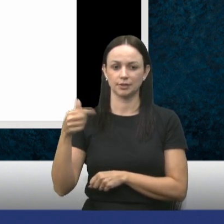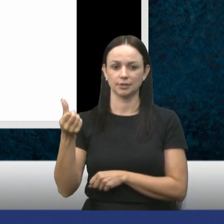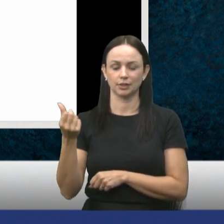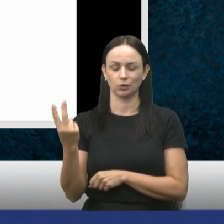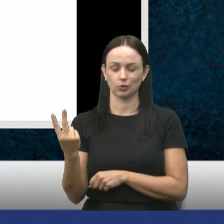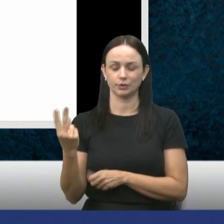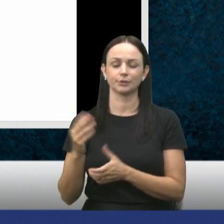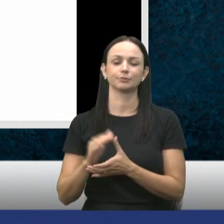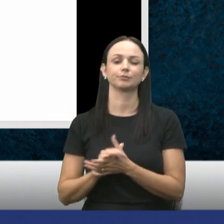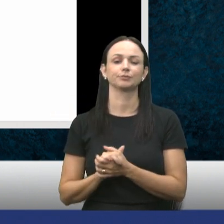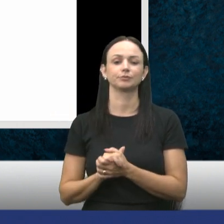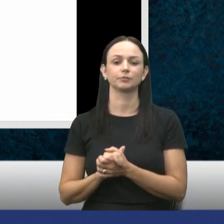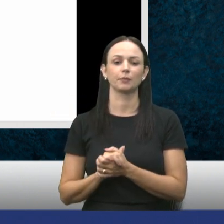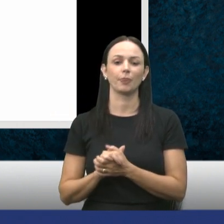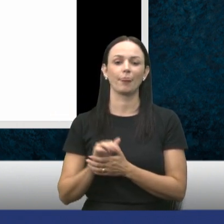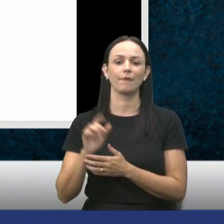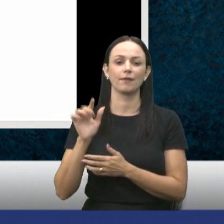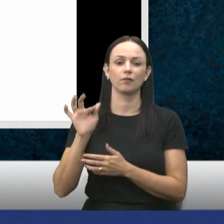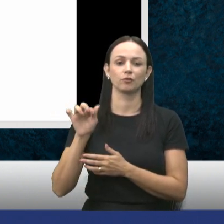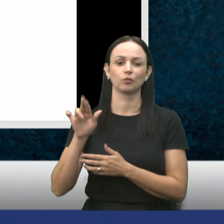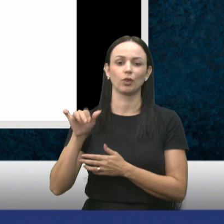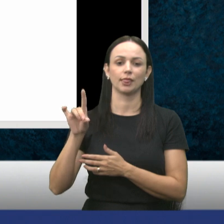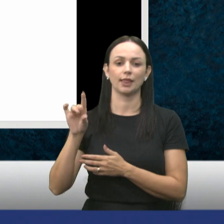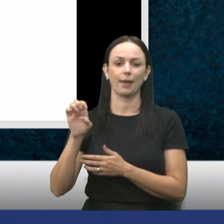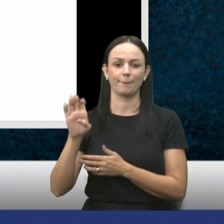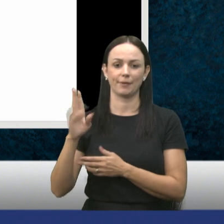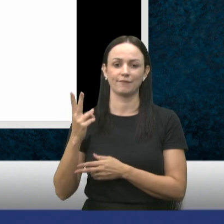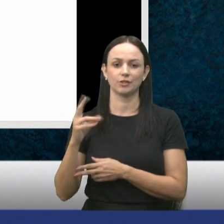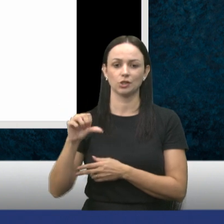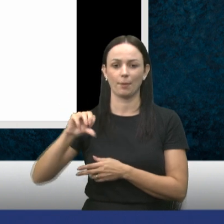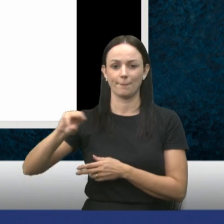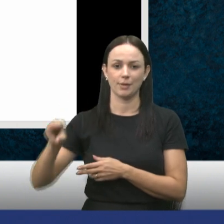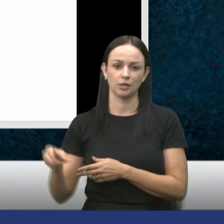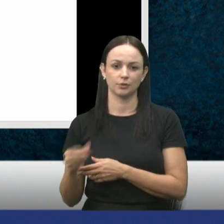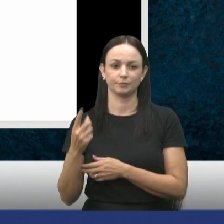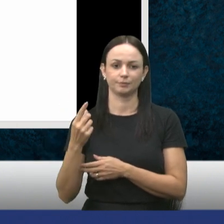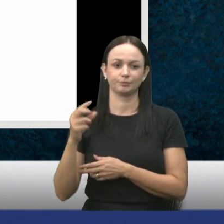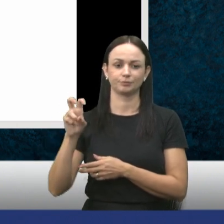34.920.762. O Fundeb,